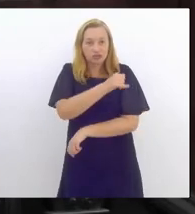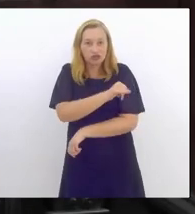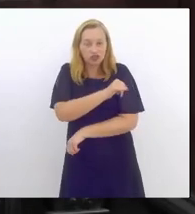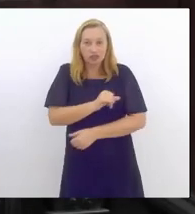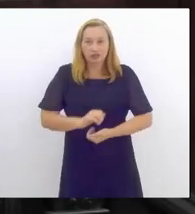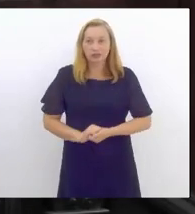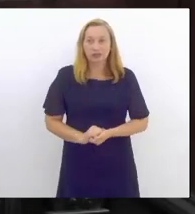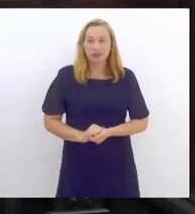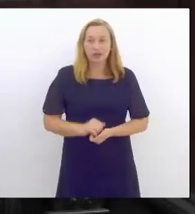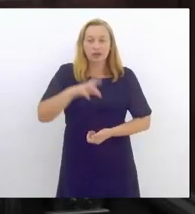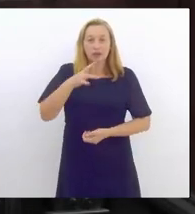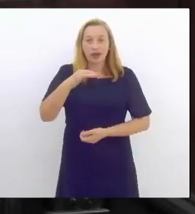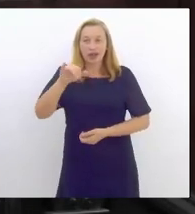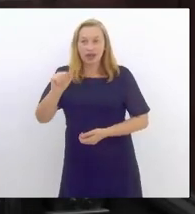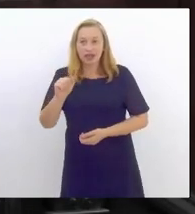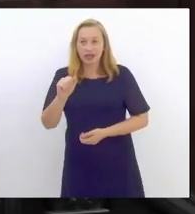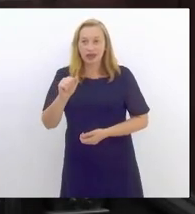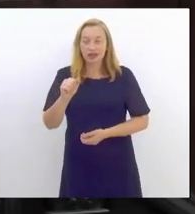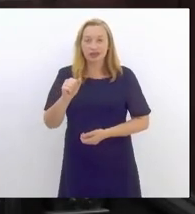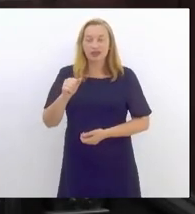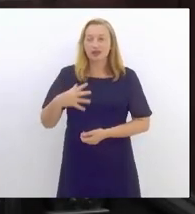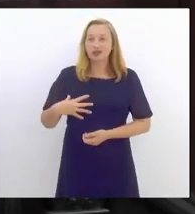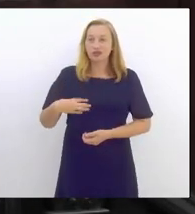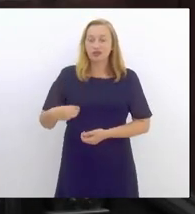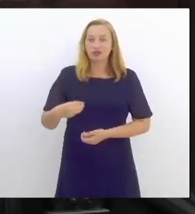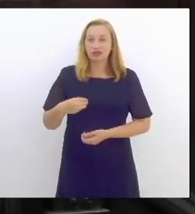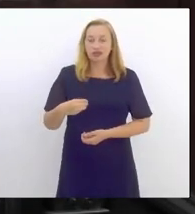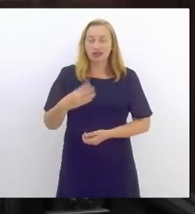Maria Eduarda Castro, minha filha linda,